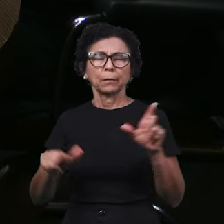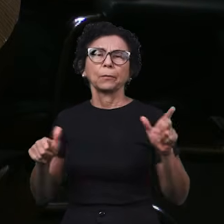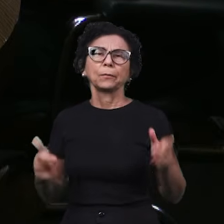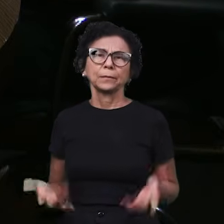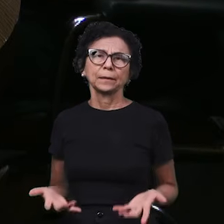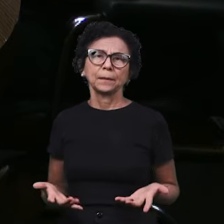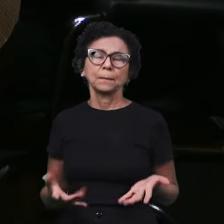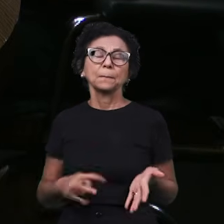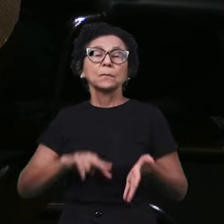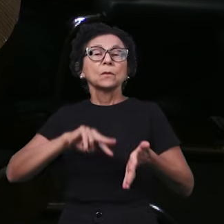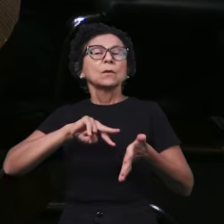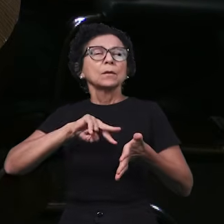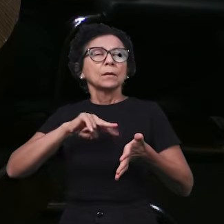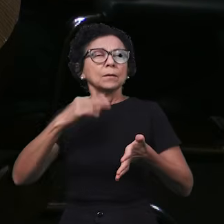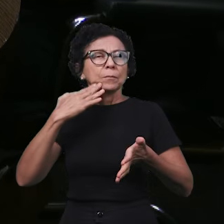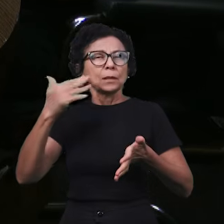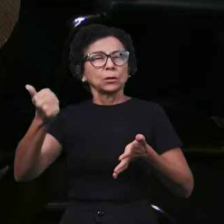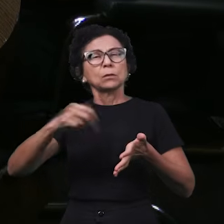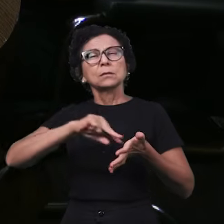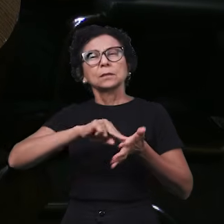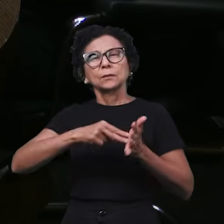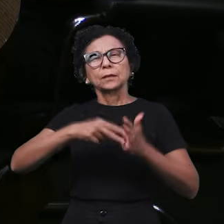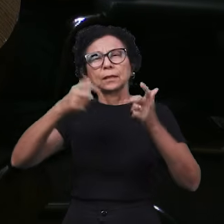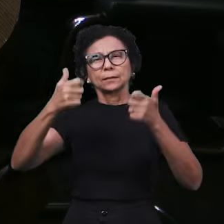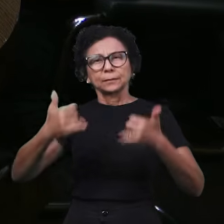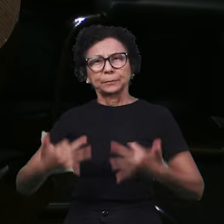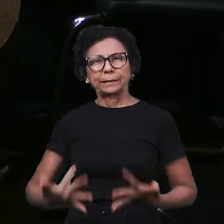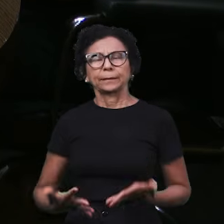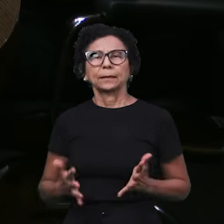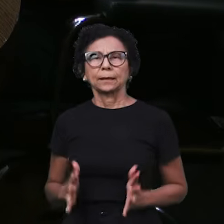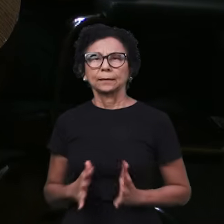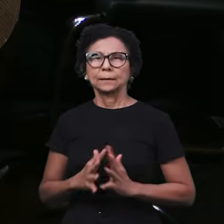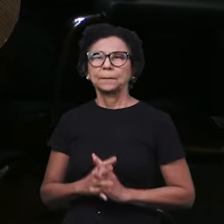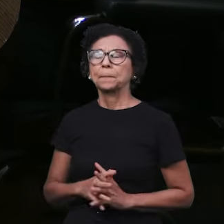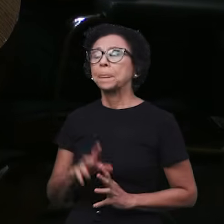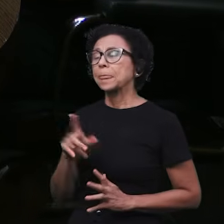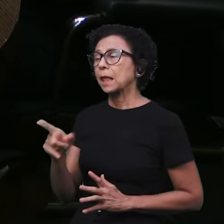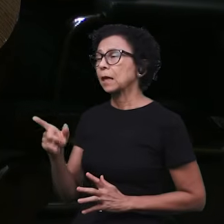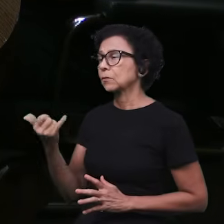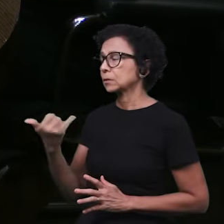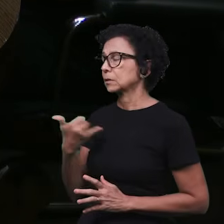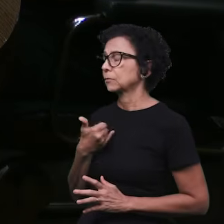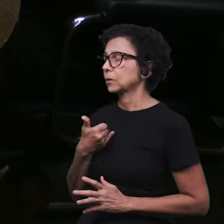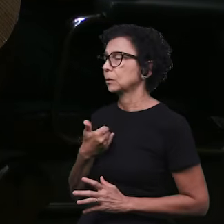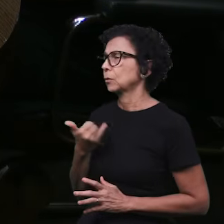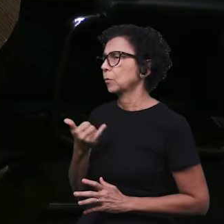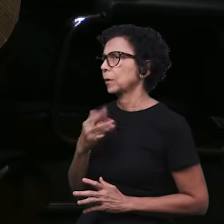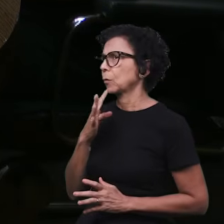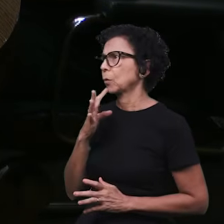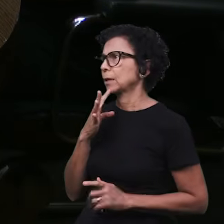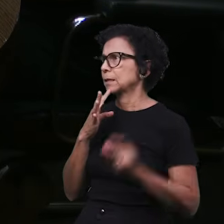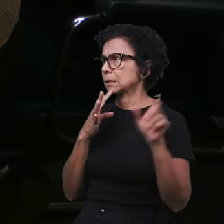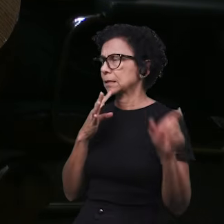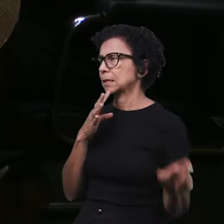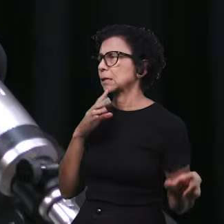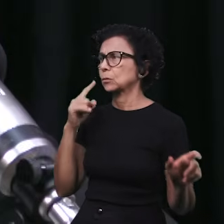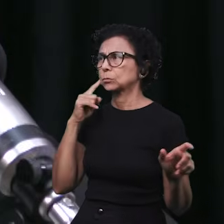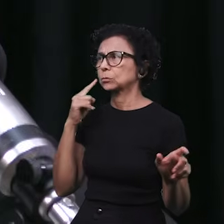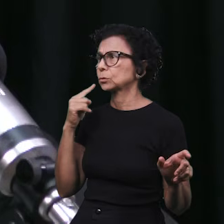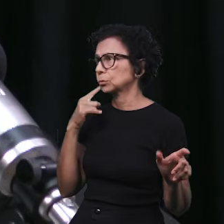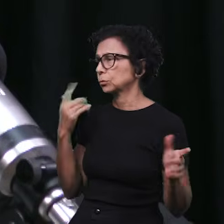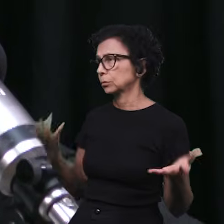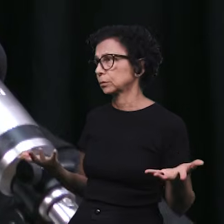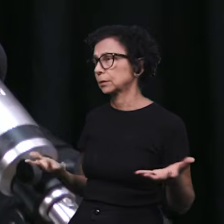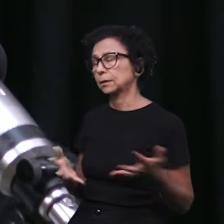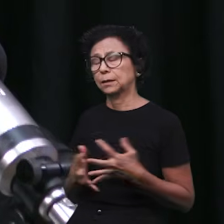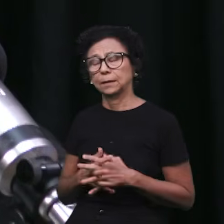que está sendo dito. Porque a gente tem que tratar, às vezes, que você falou questão de conhecer o surdo, se for a gente pega um ouvinte, por exemplo, que é novo convertido,